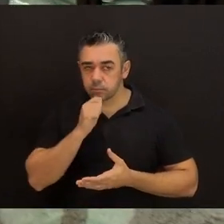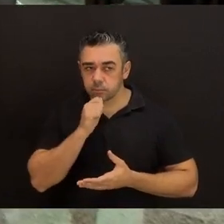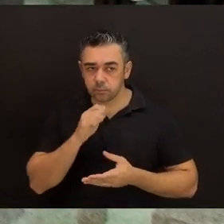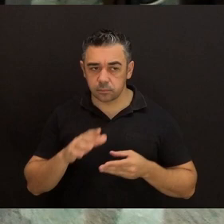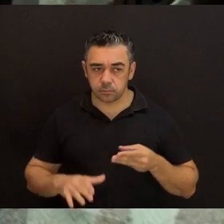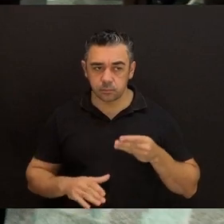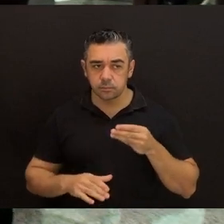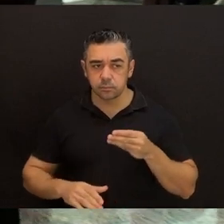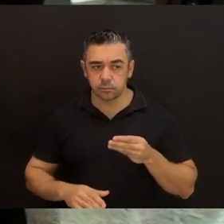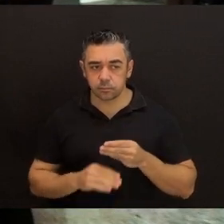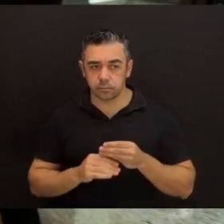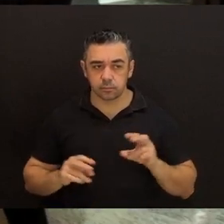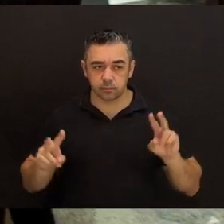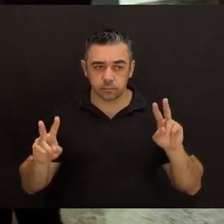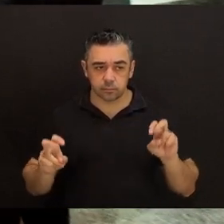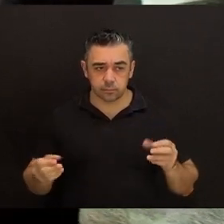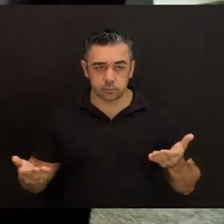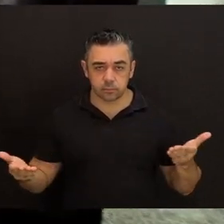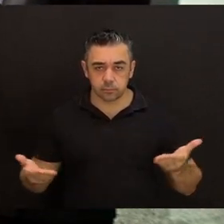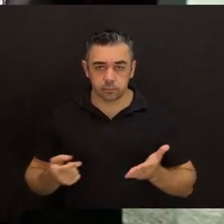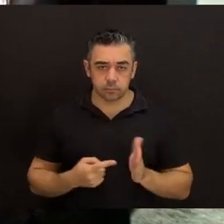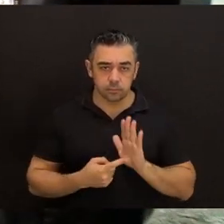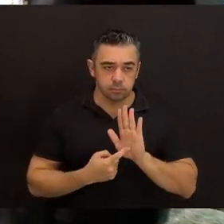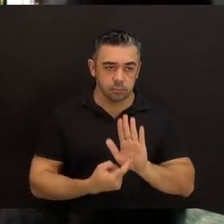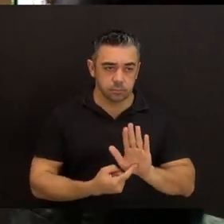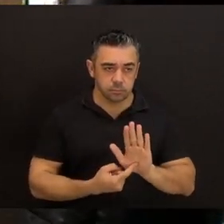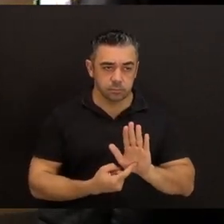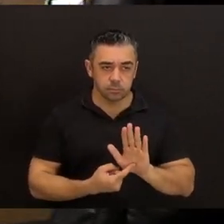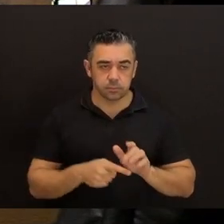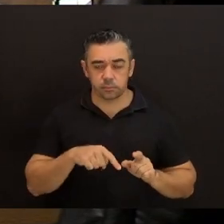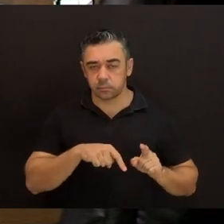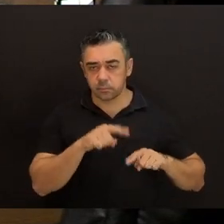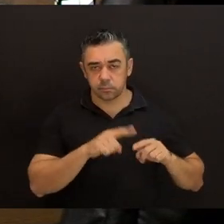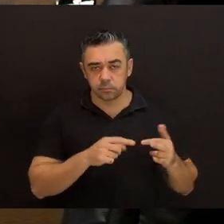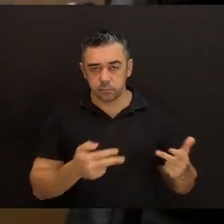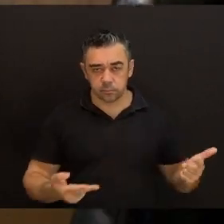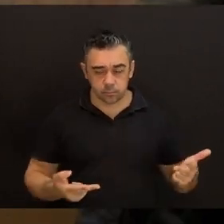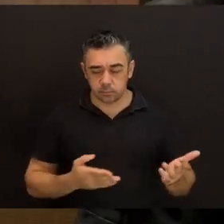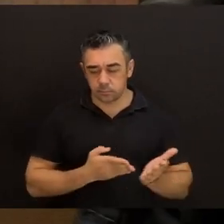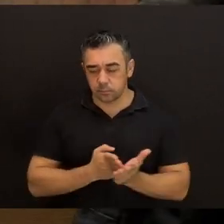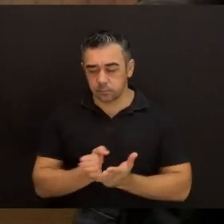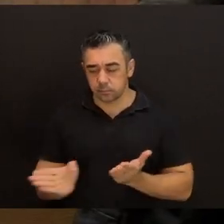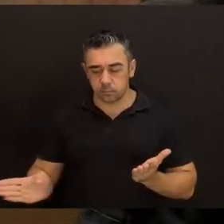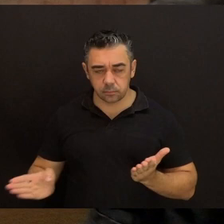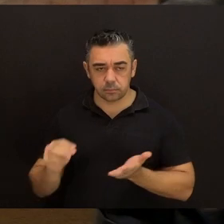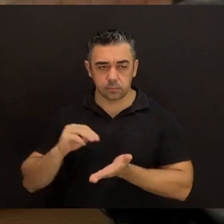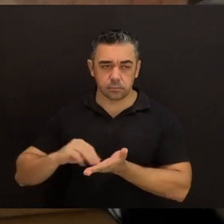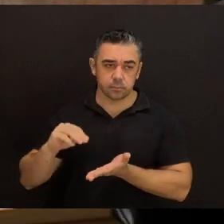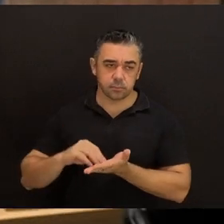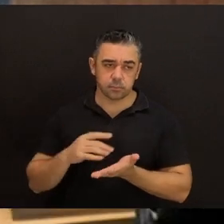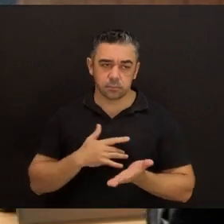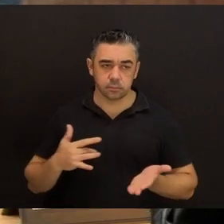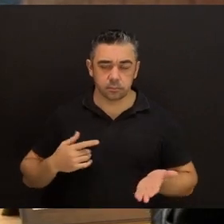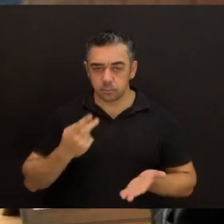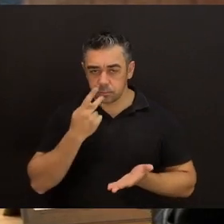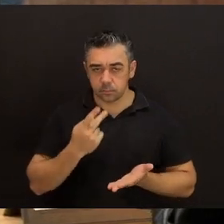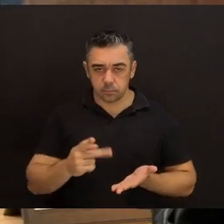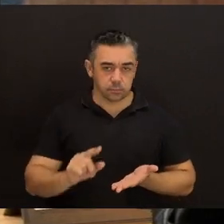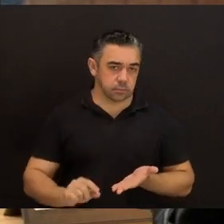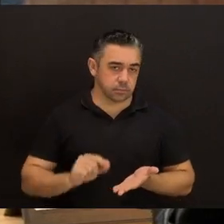ao assunto que nós trouxemos hoje aqui sobre alguns desvios de materiais que vem acontecendo na Secretaria de Saúde eu quero dizer que